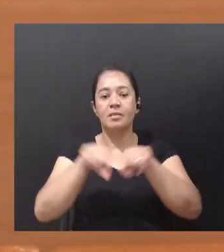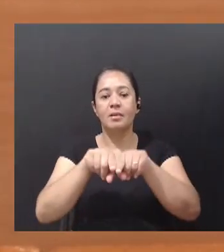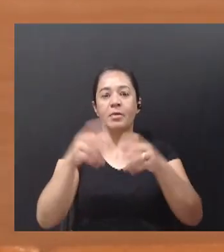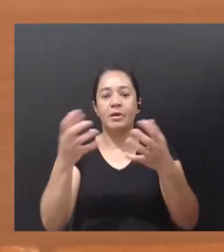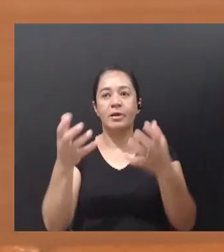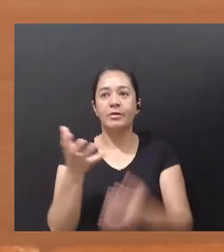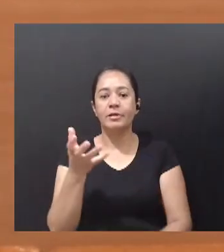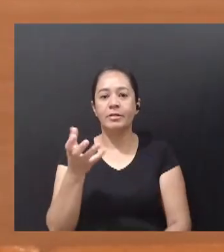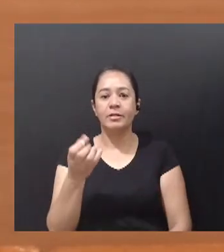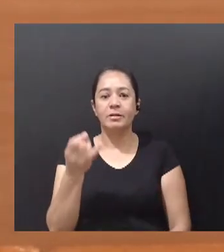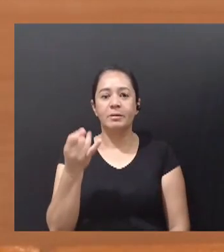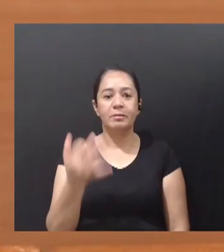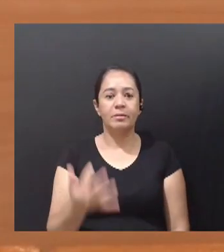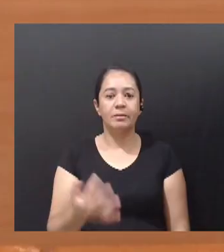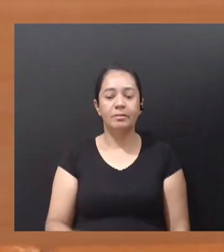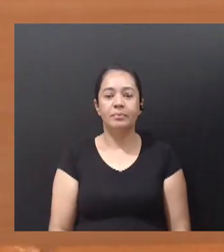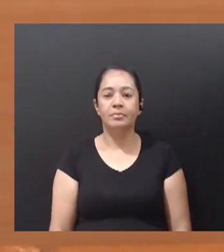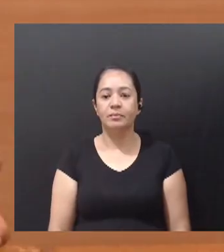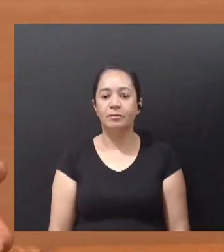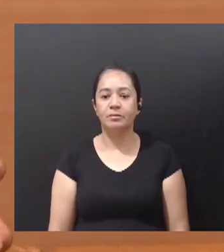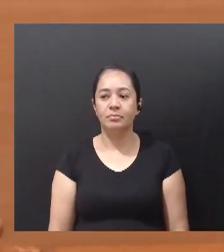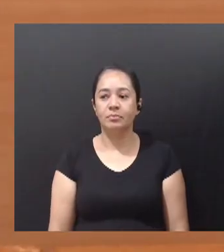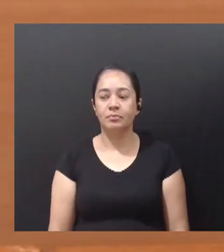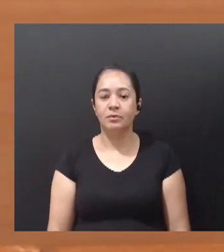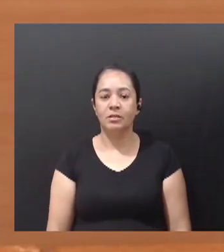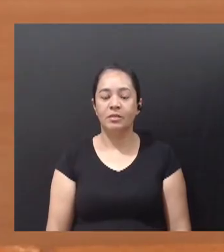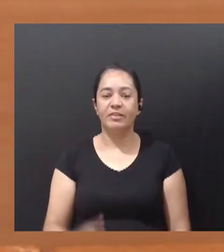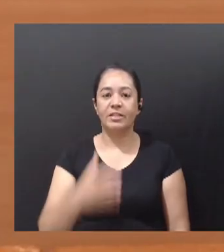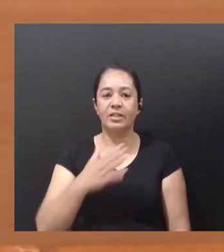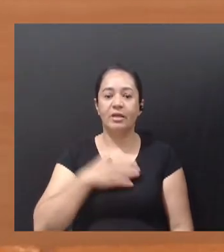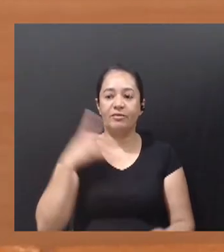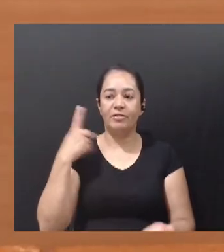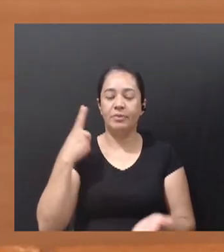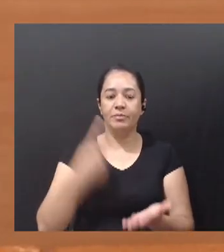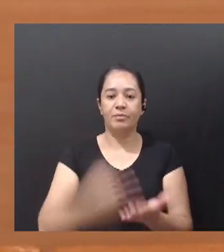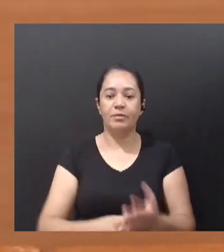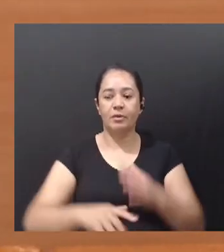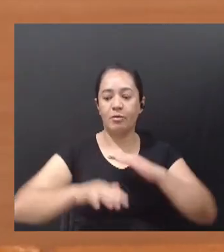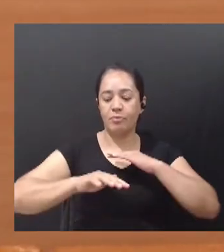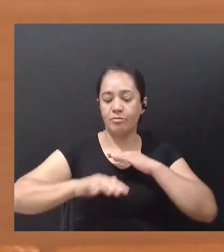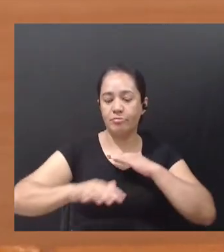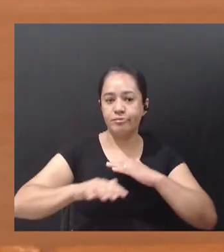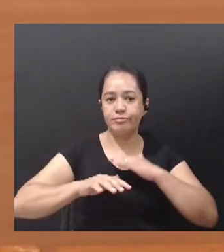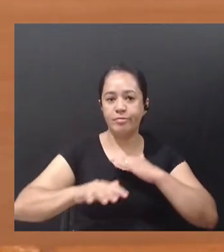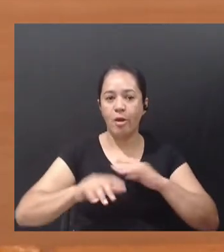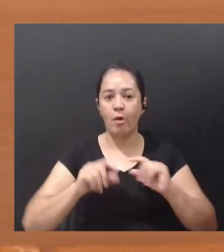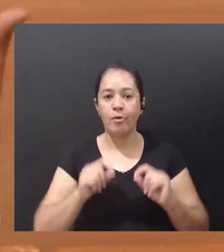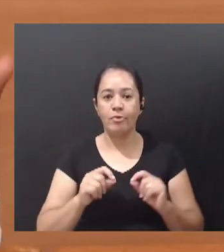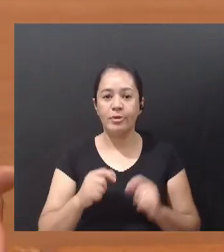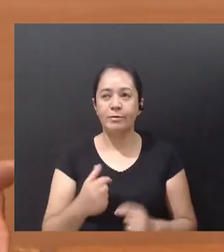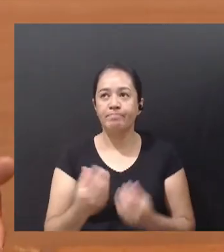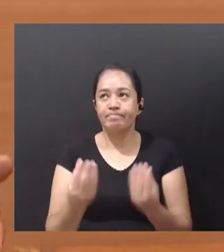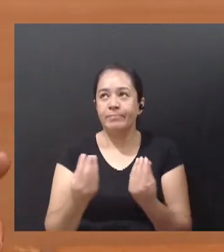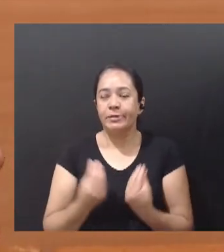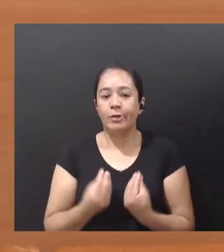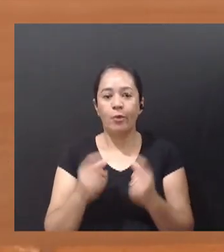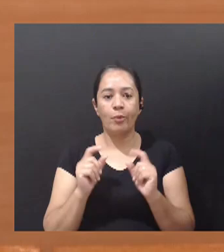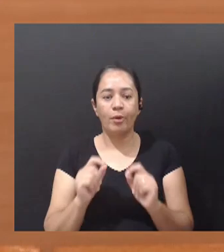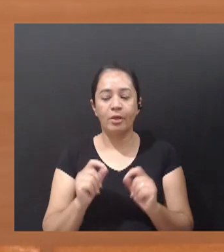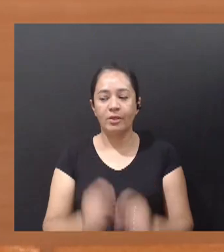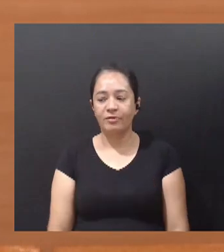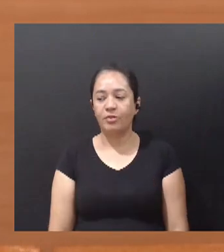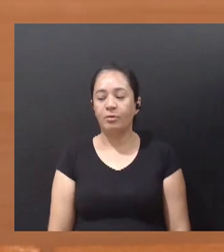ressaltar aqui, né, o meu compromisso com o hip hop, que me deu, né, o rap resolveu minha